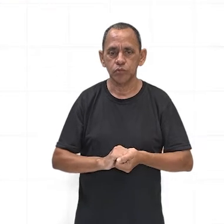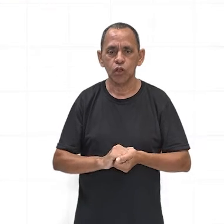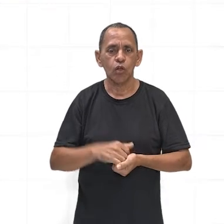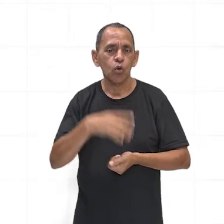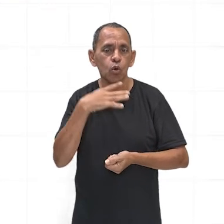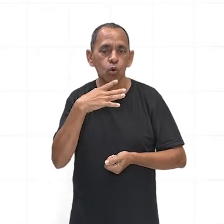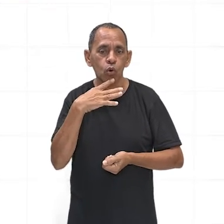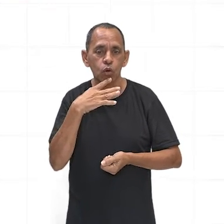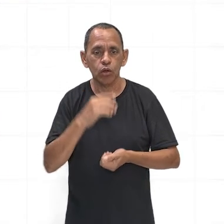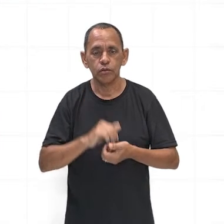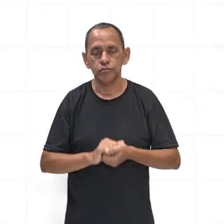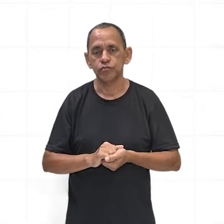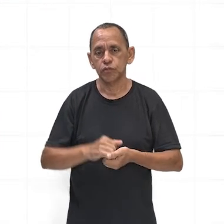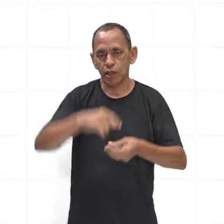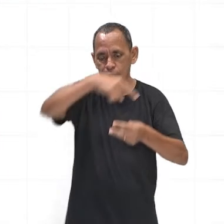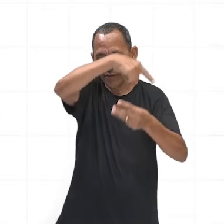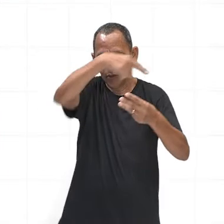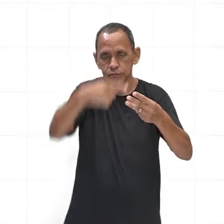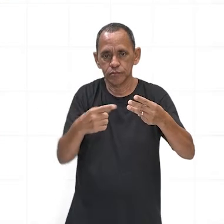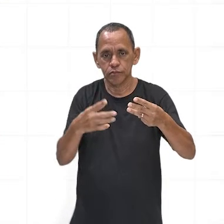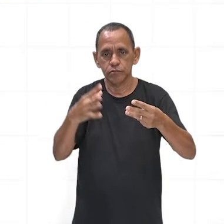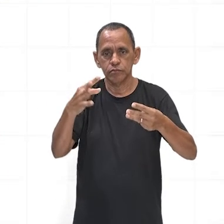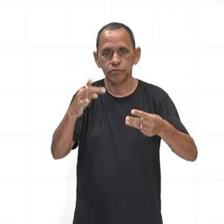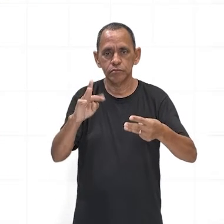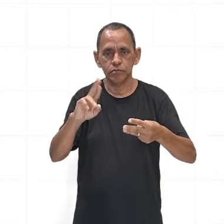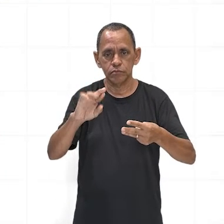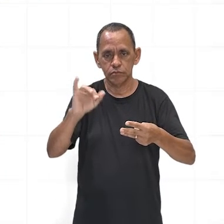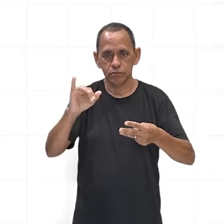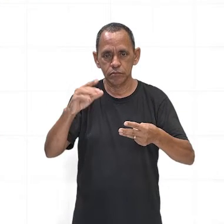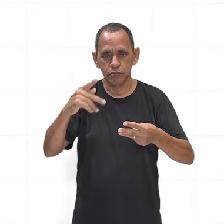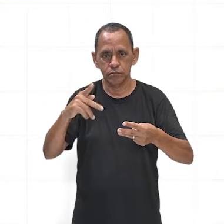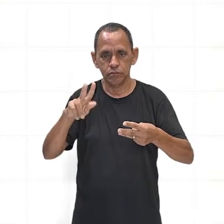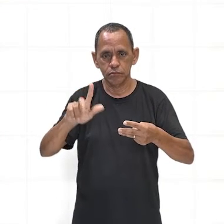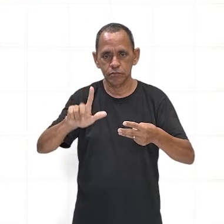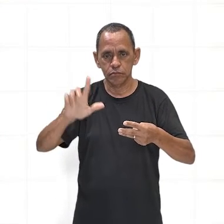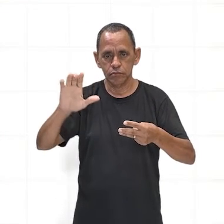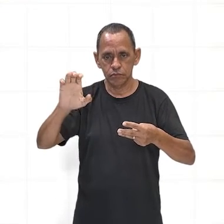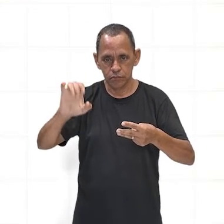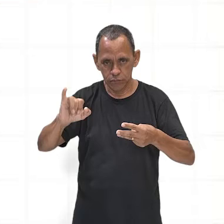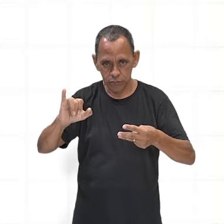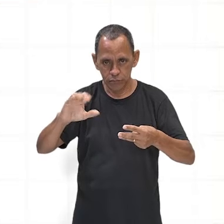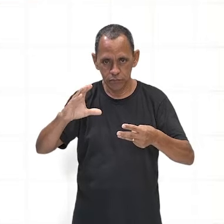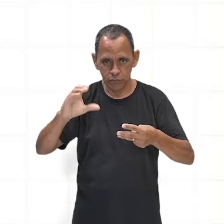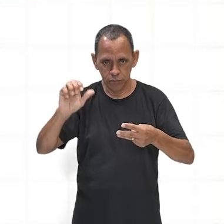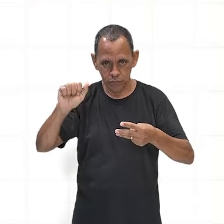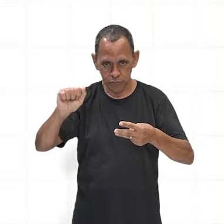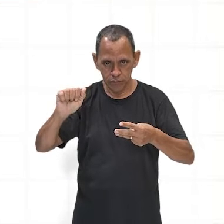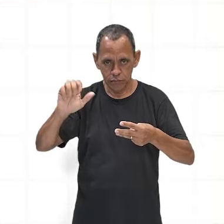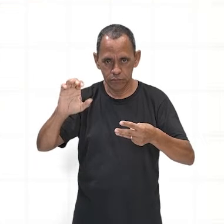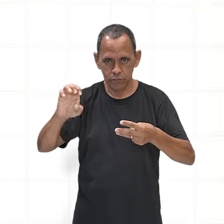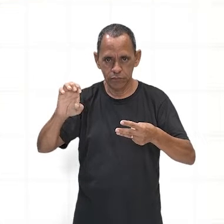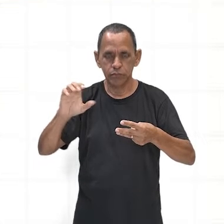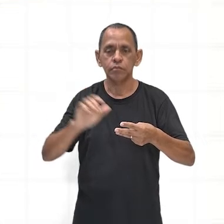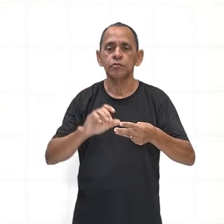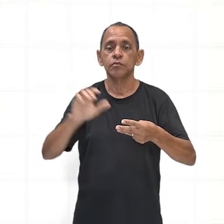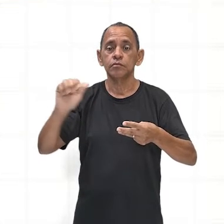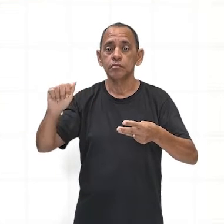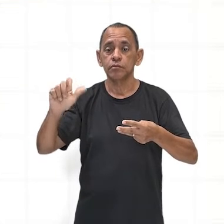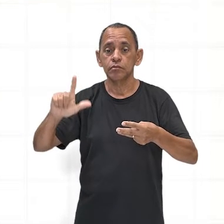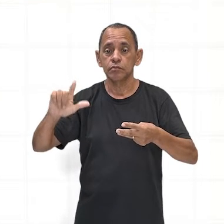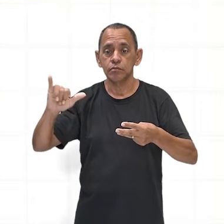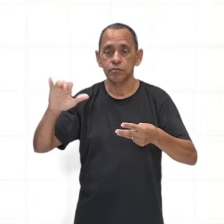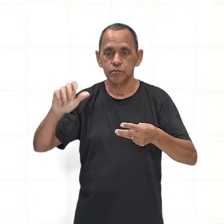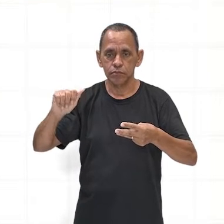a Tríplice Aliança. Então a gente vai ver aí, olha só, que os astecas vão desenvolver relações